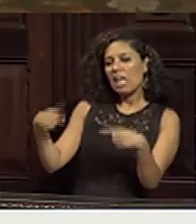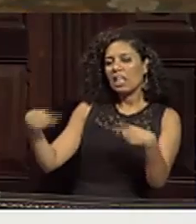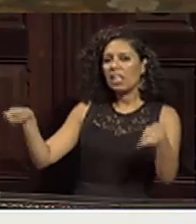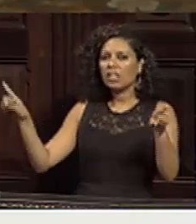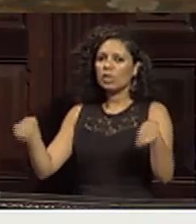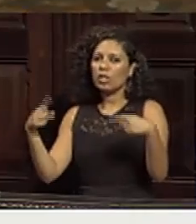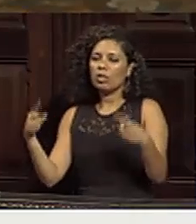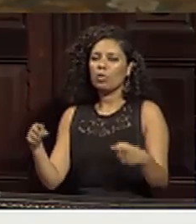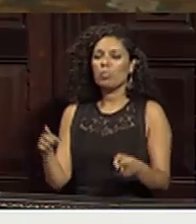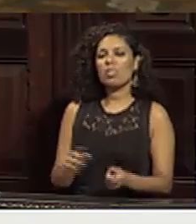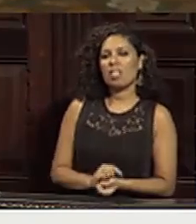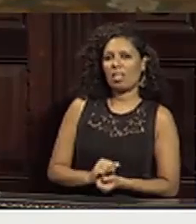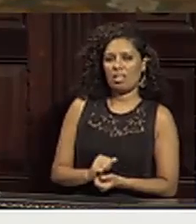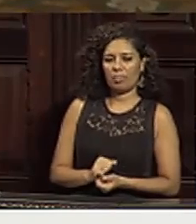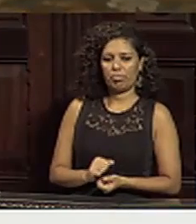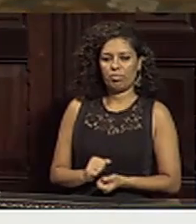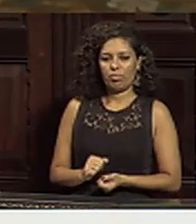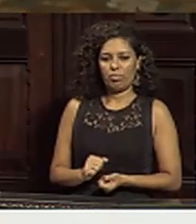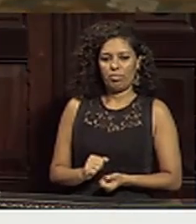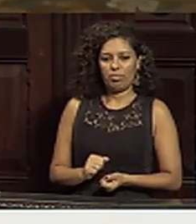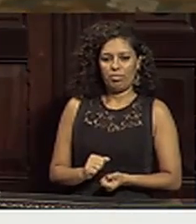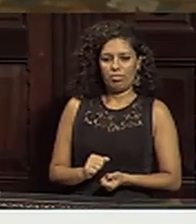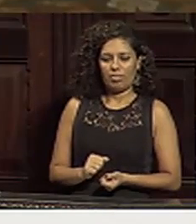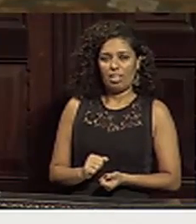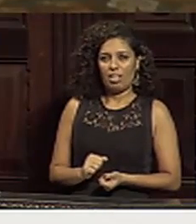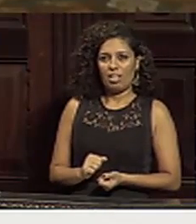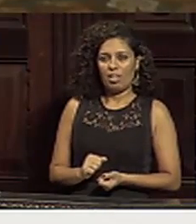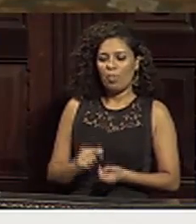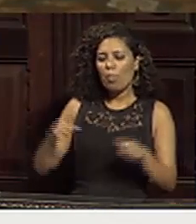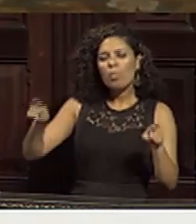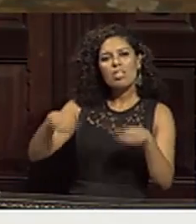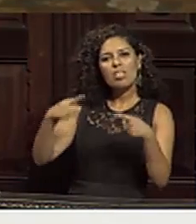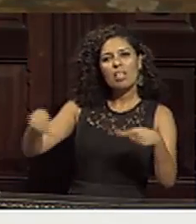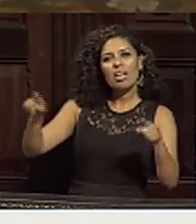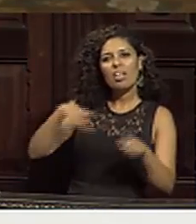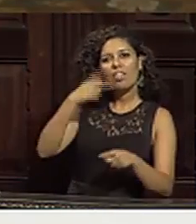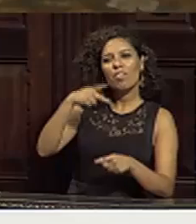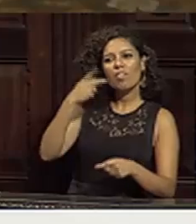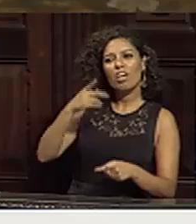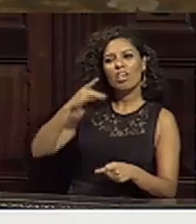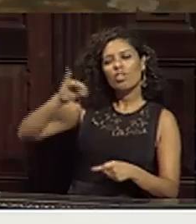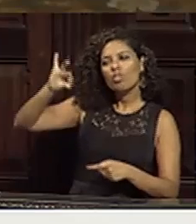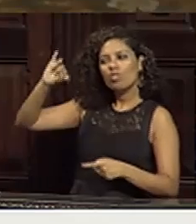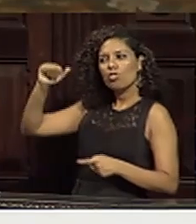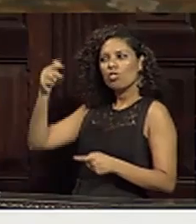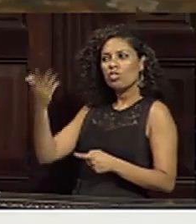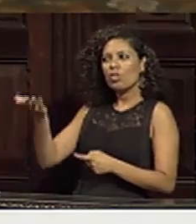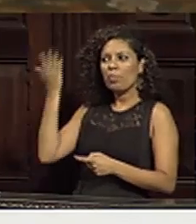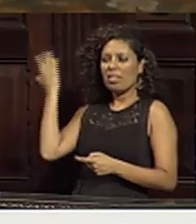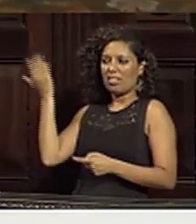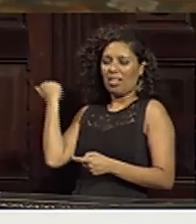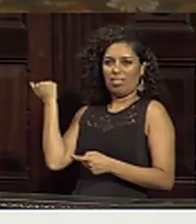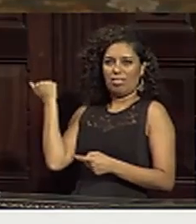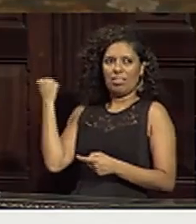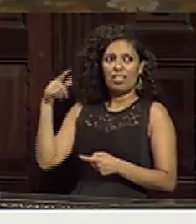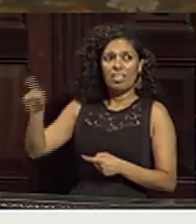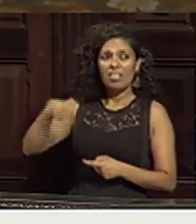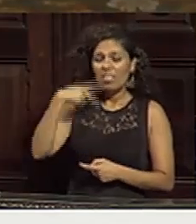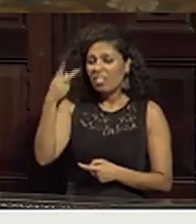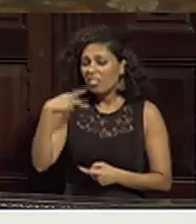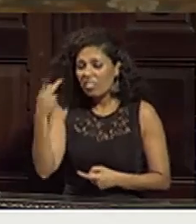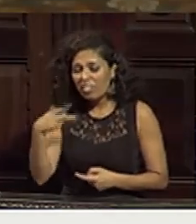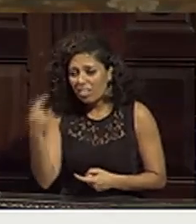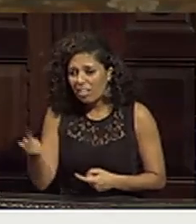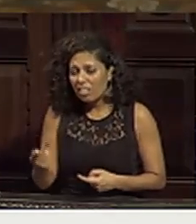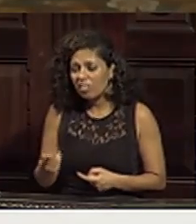Mota. Do jeito que já foi um dia. Ele é de uma infelicidade, porque a